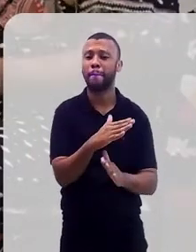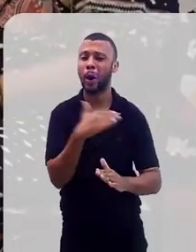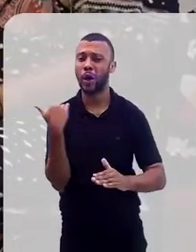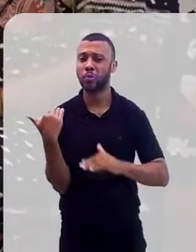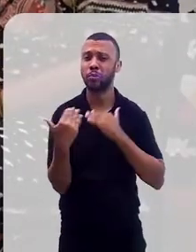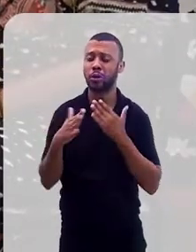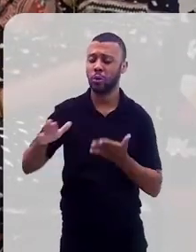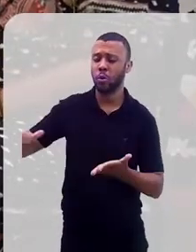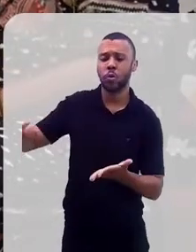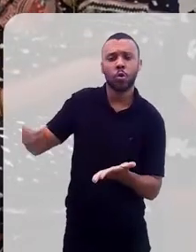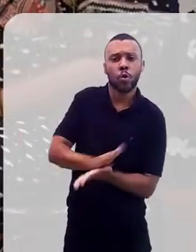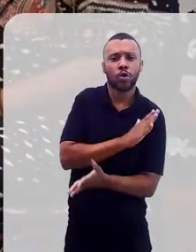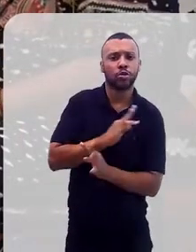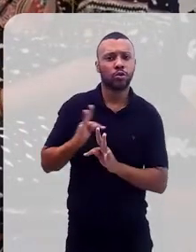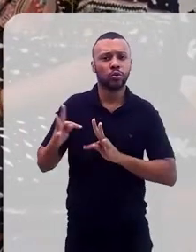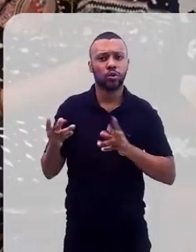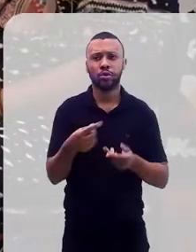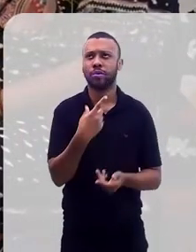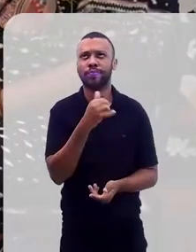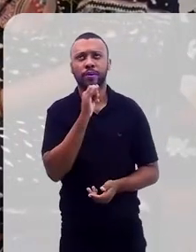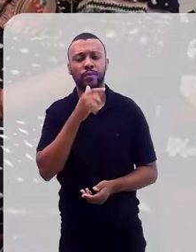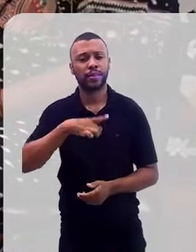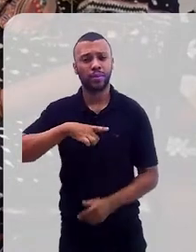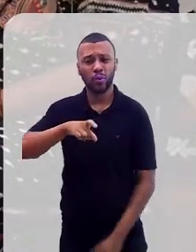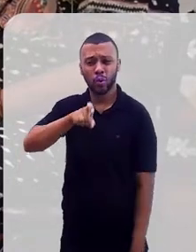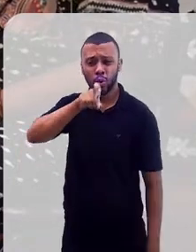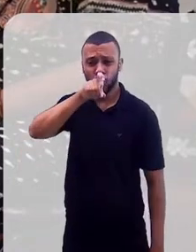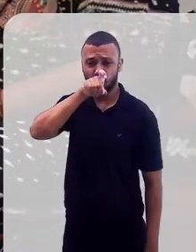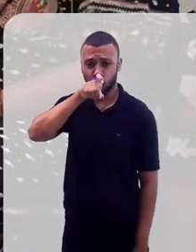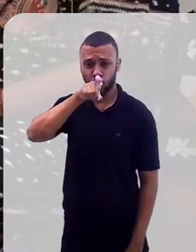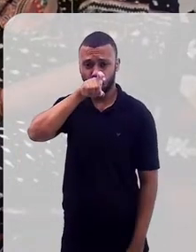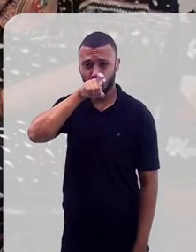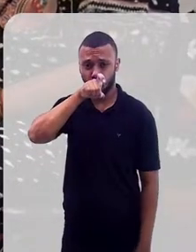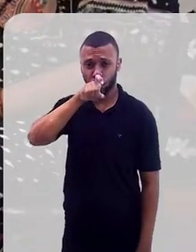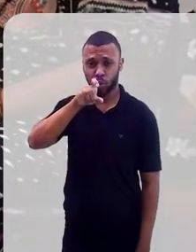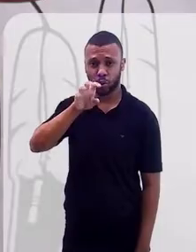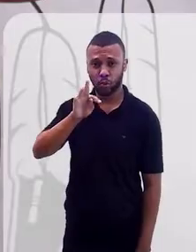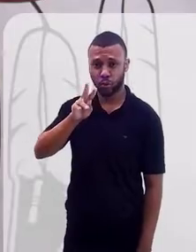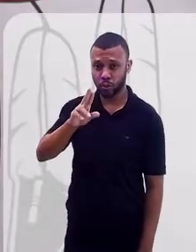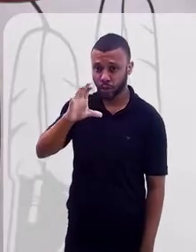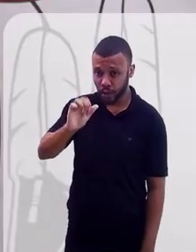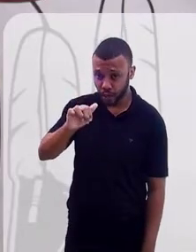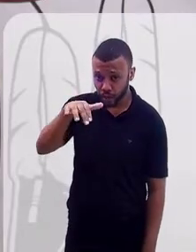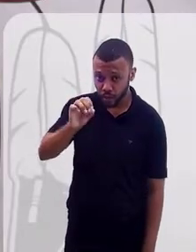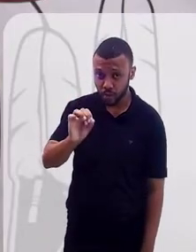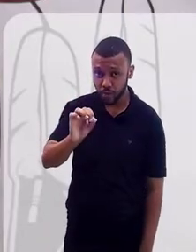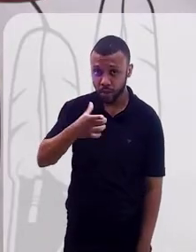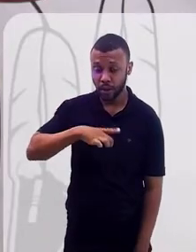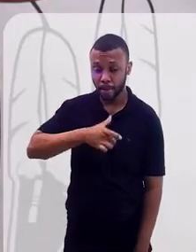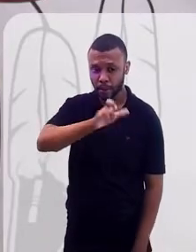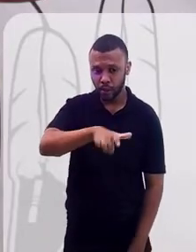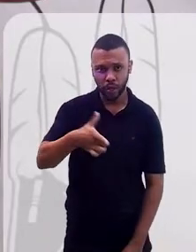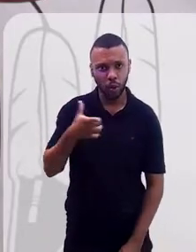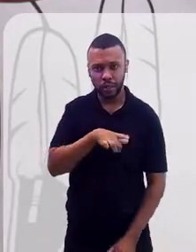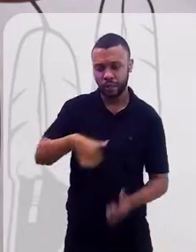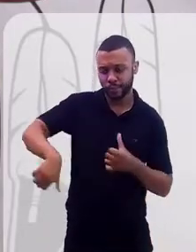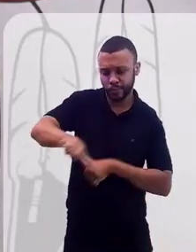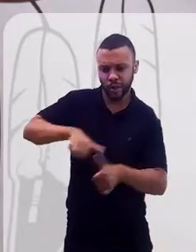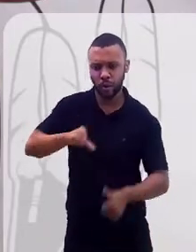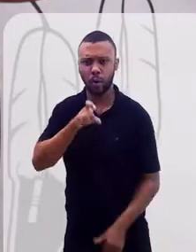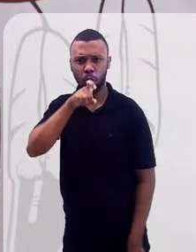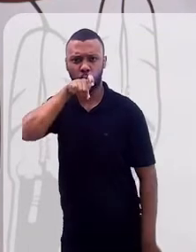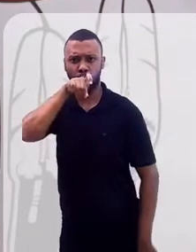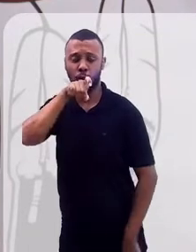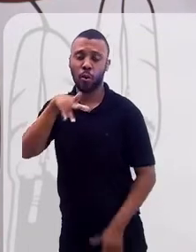afastado até a morte de praticamente todos. Nós temos tucano, por exemplo, que tinham pessoas assim e que não